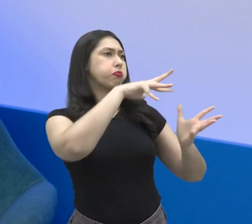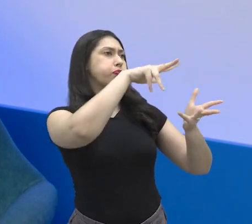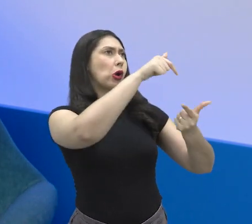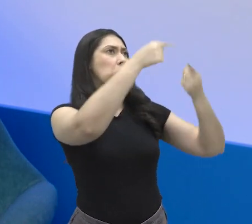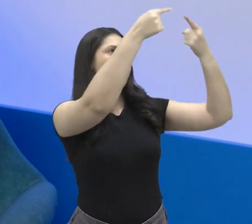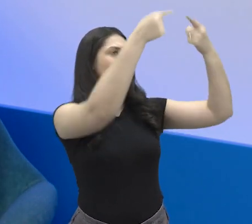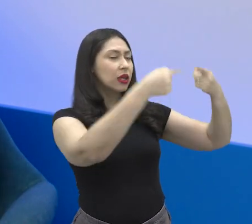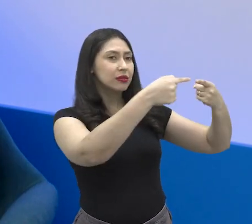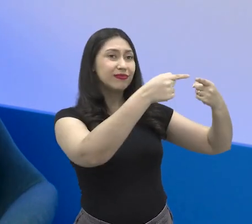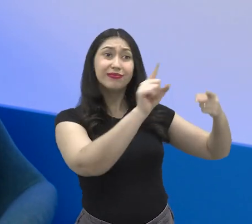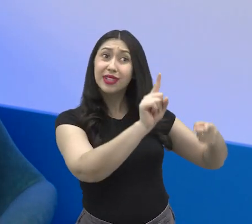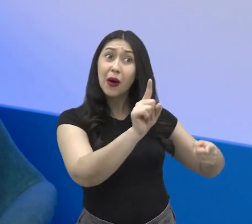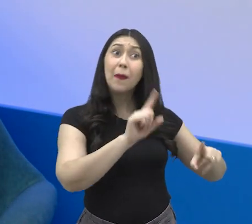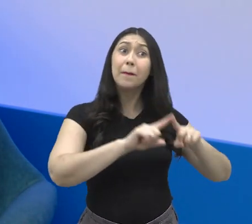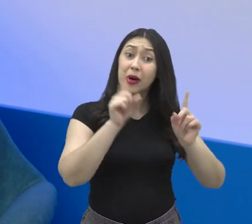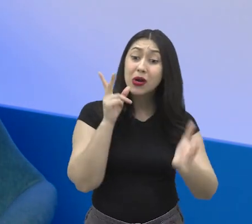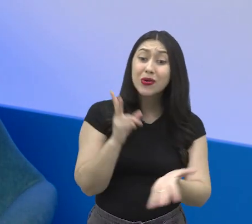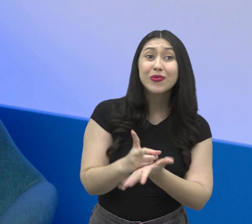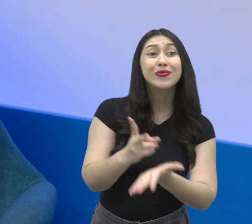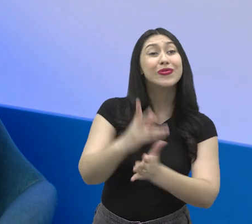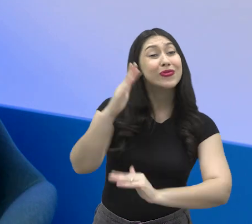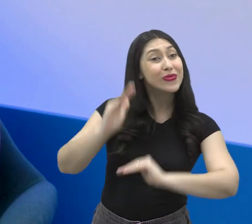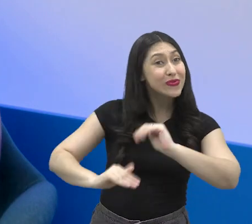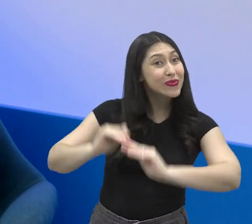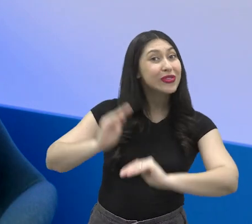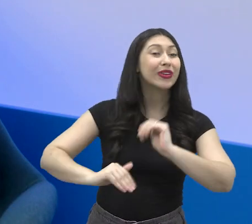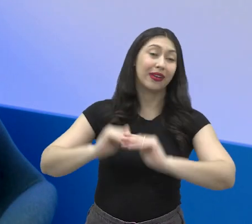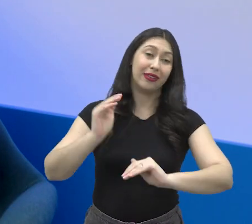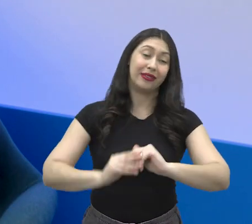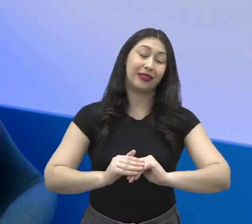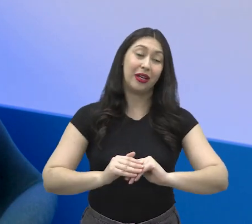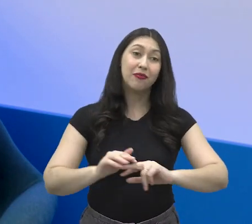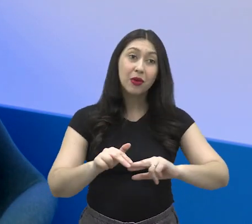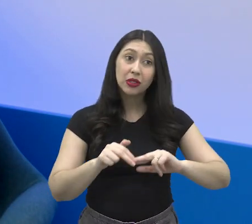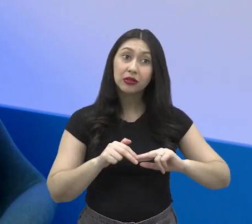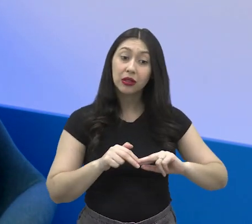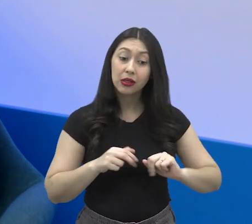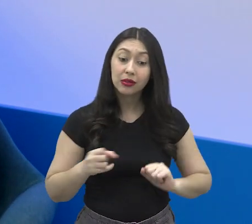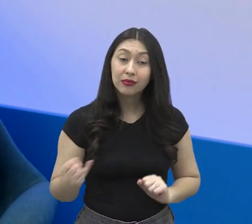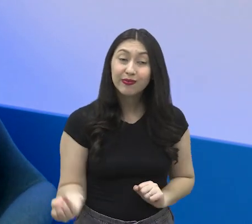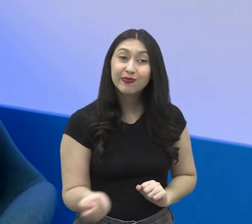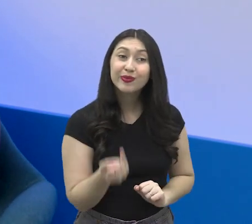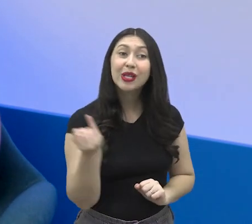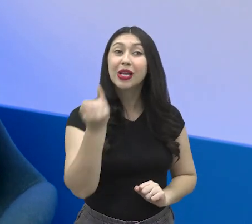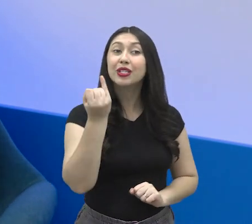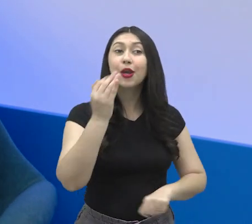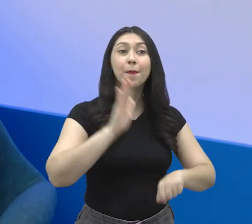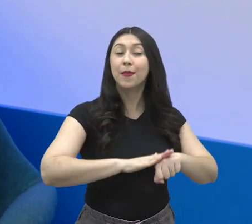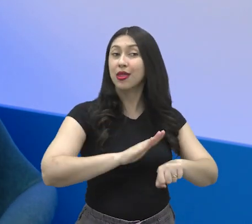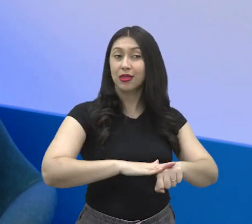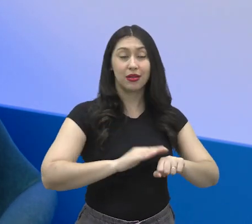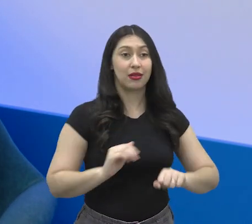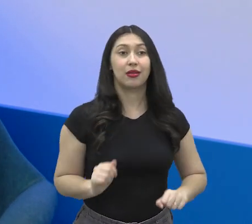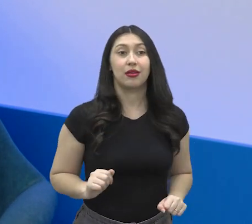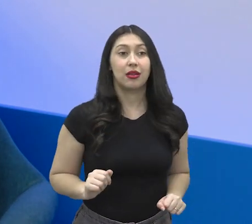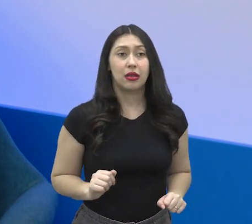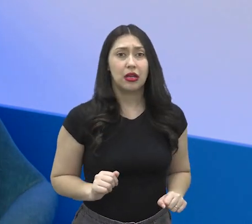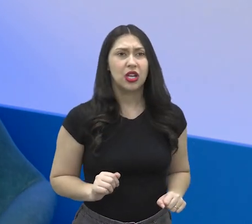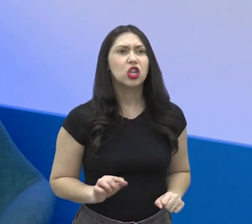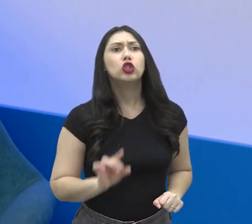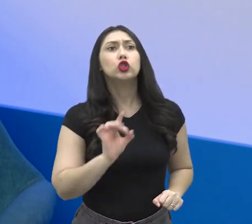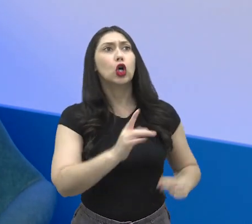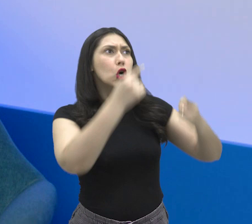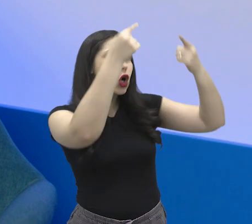competição. Mas o importante é que eles continuaram praticando. Então a importância de fazer, né?